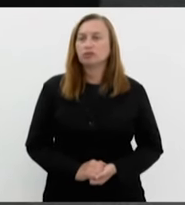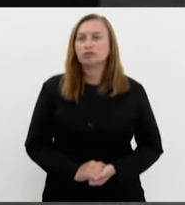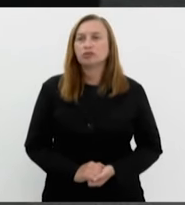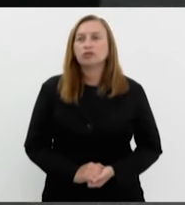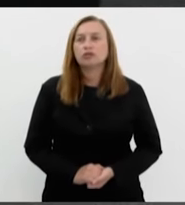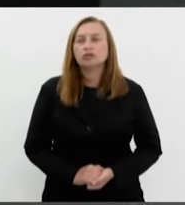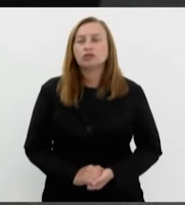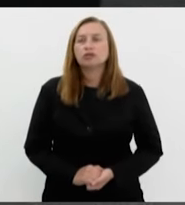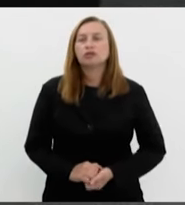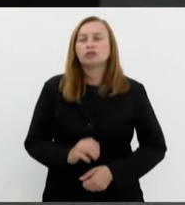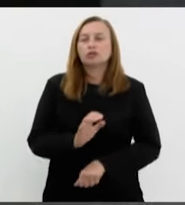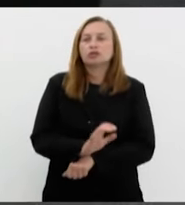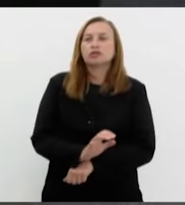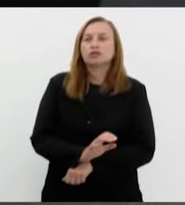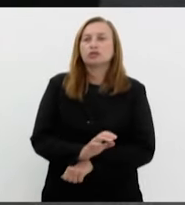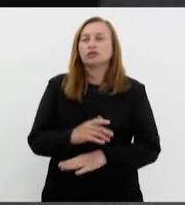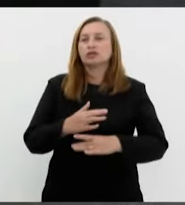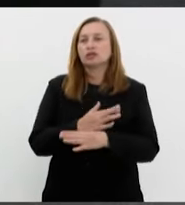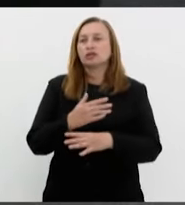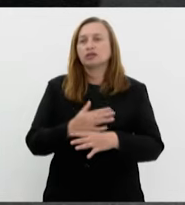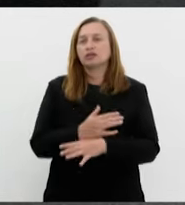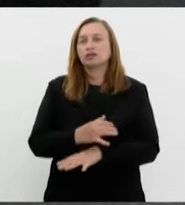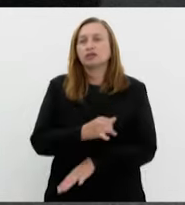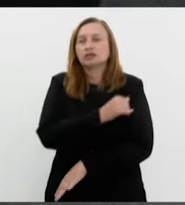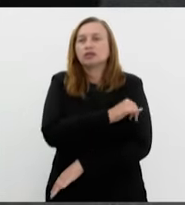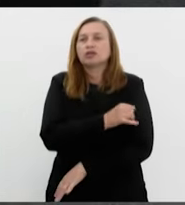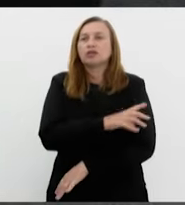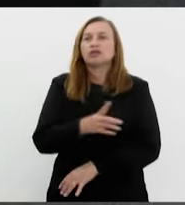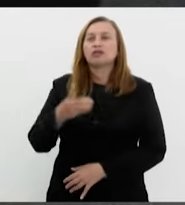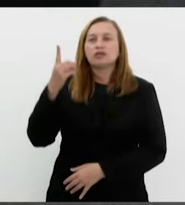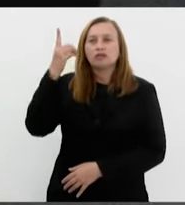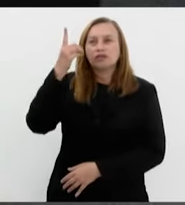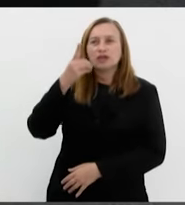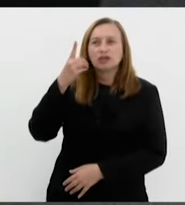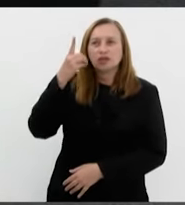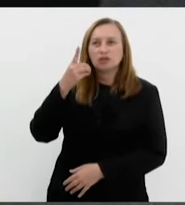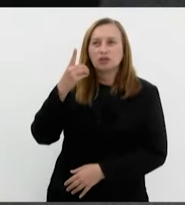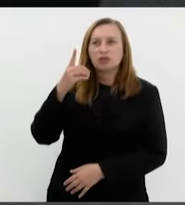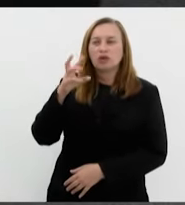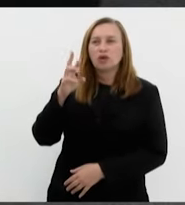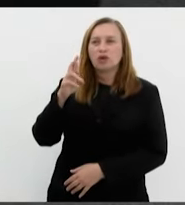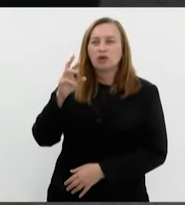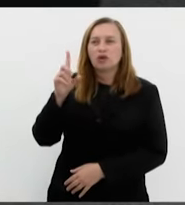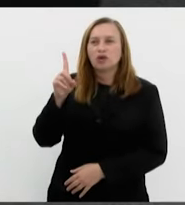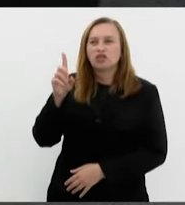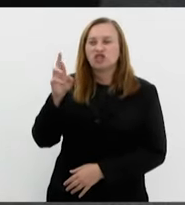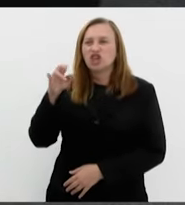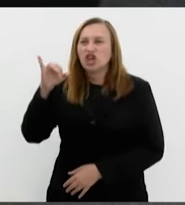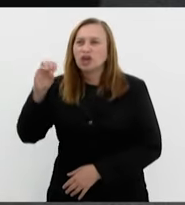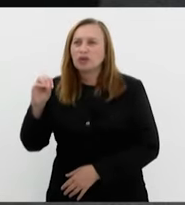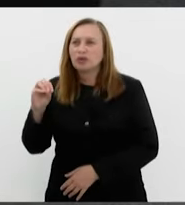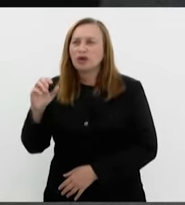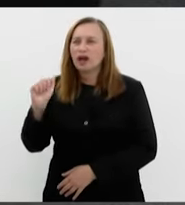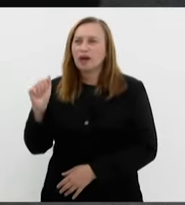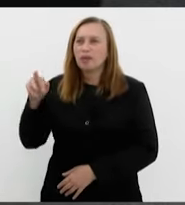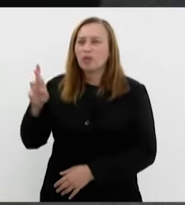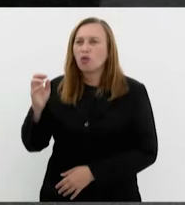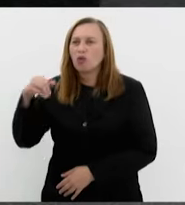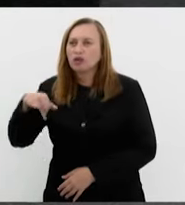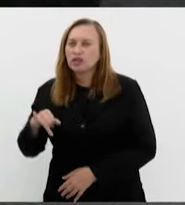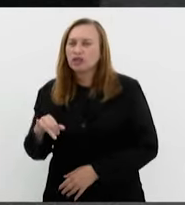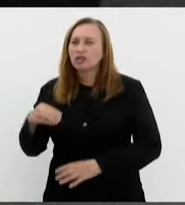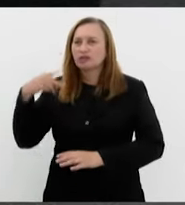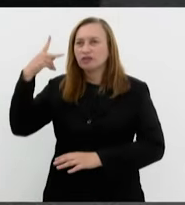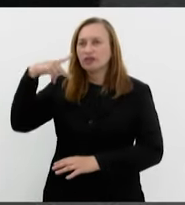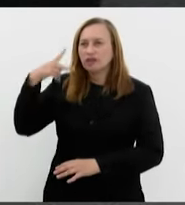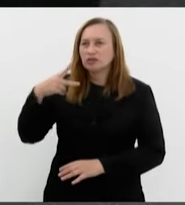da cidade do Rio de Janeiro, o vereador Rogério Amorim, estava aqui conosco. Cadê o vereador Rogério Amorim? Estava aqui conosco durante todo o